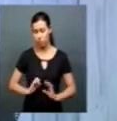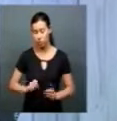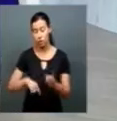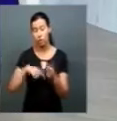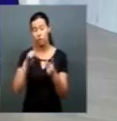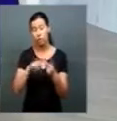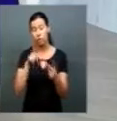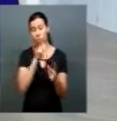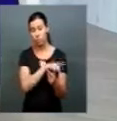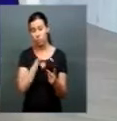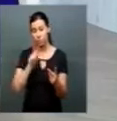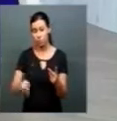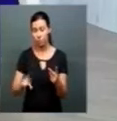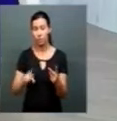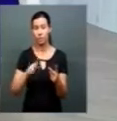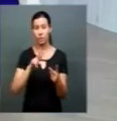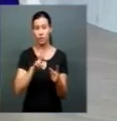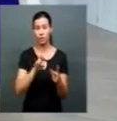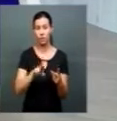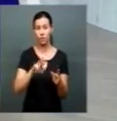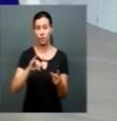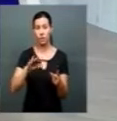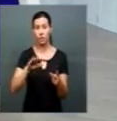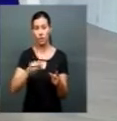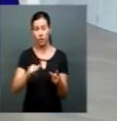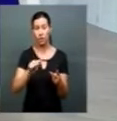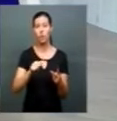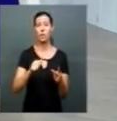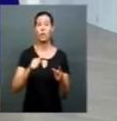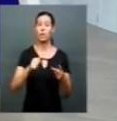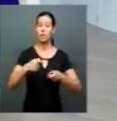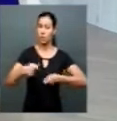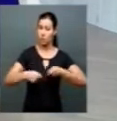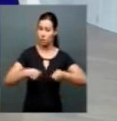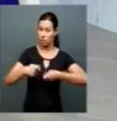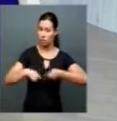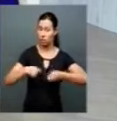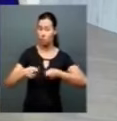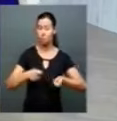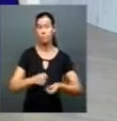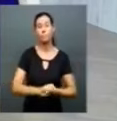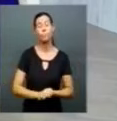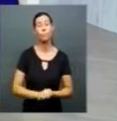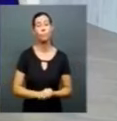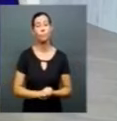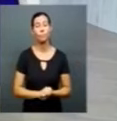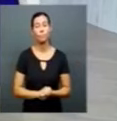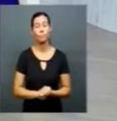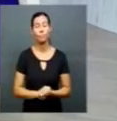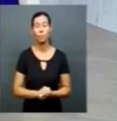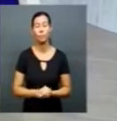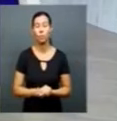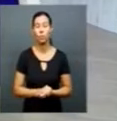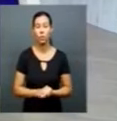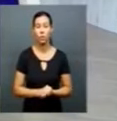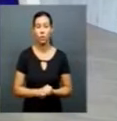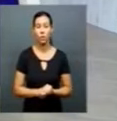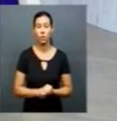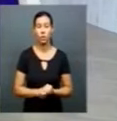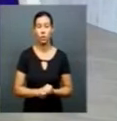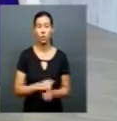e com a professora da Faculdade de Gestão e Negócios, Verica Marconi.